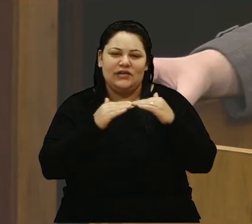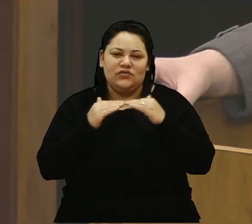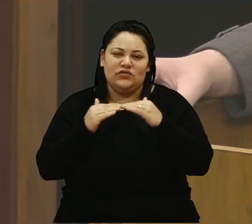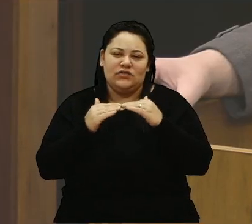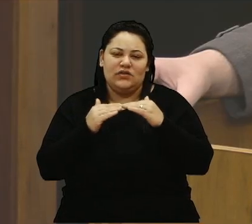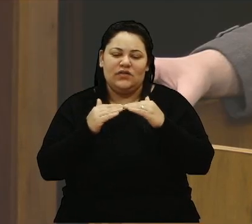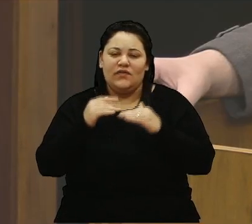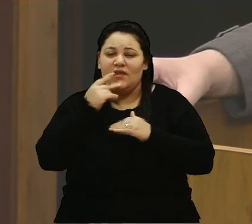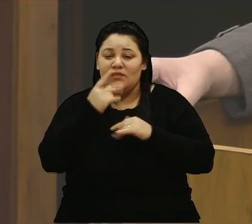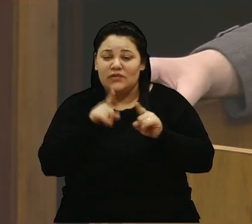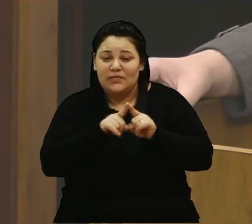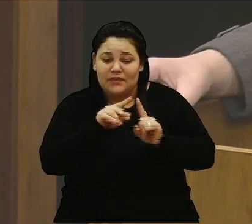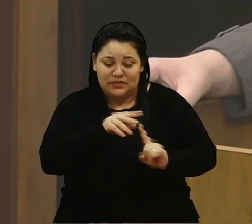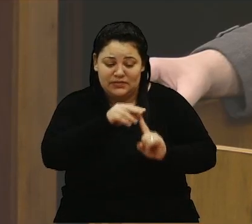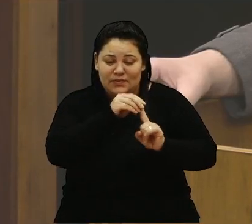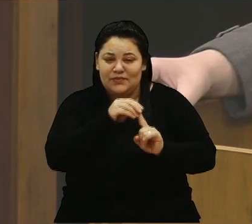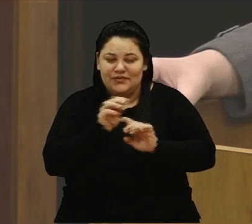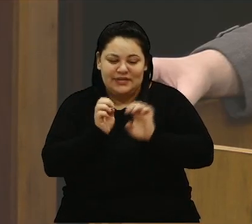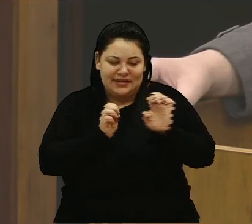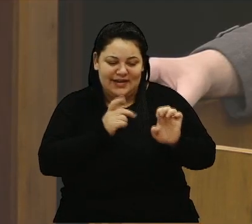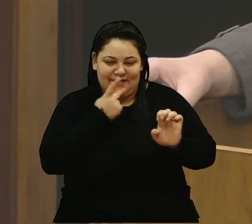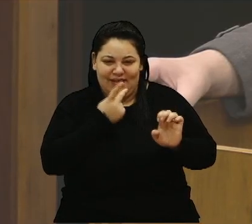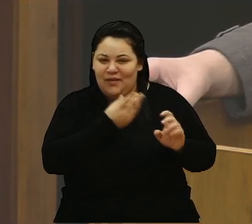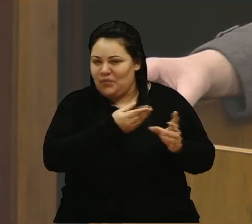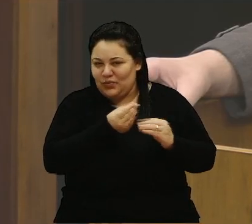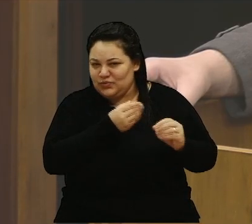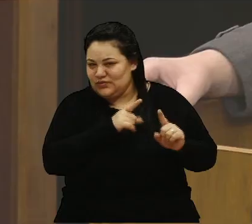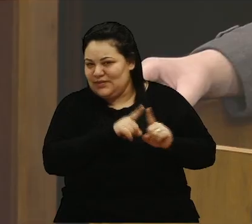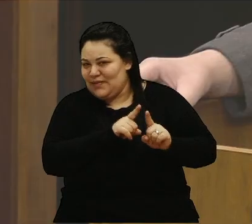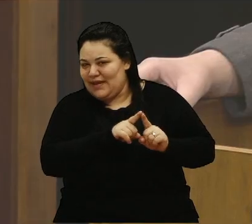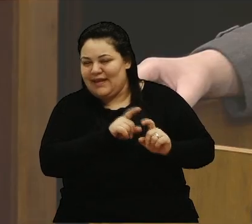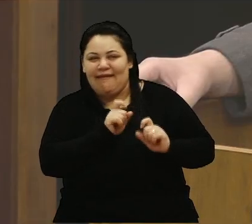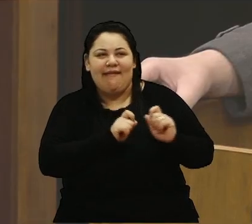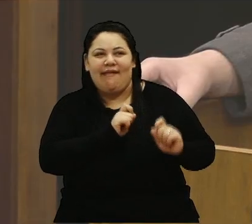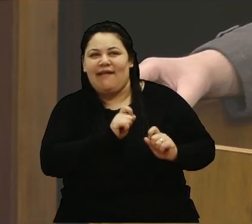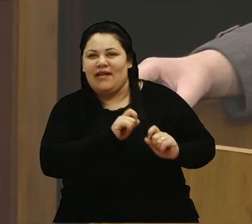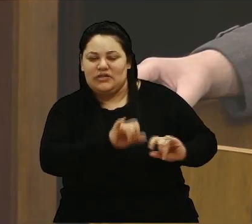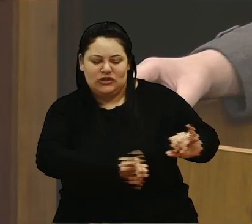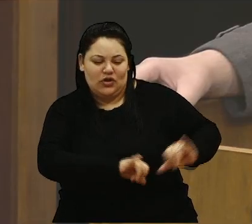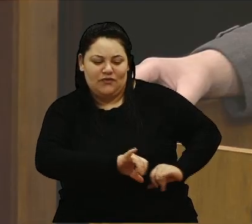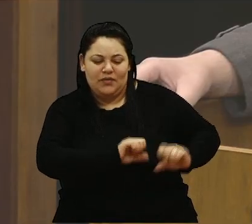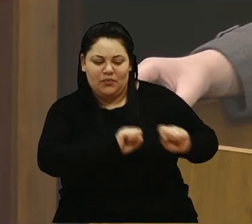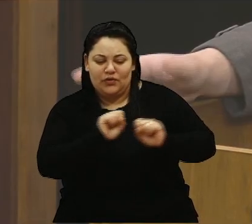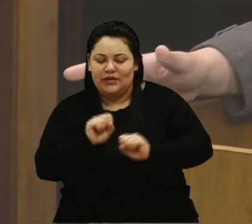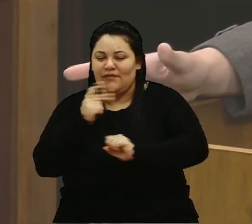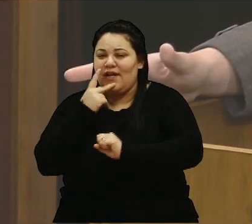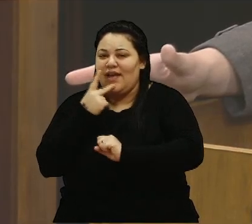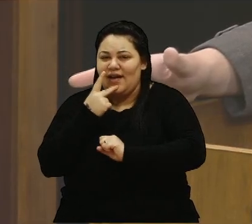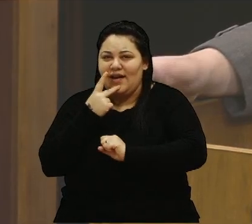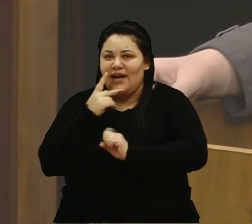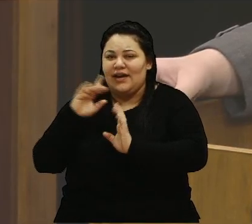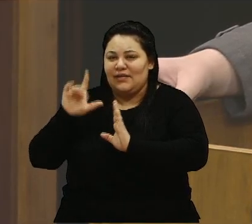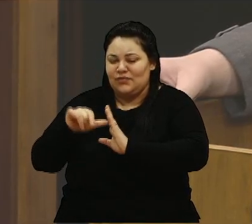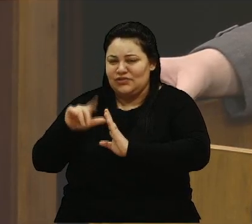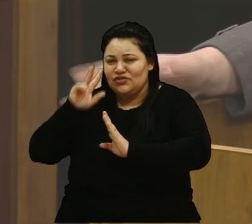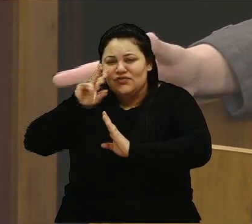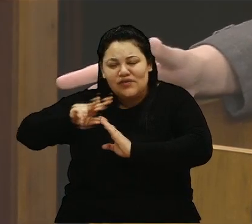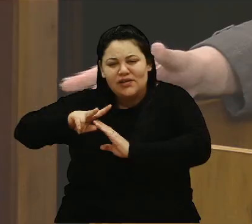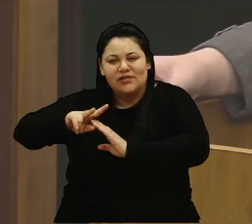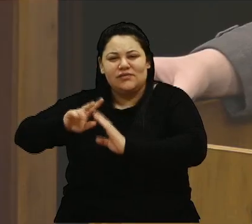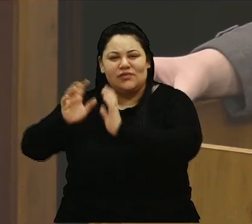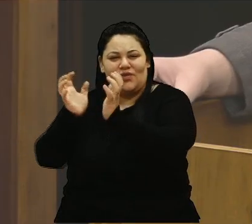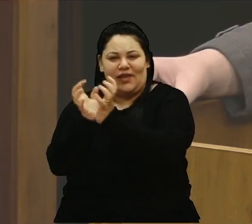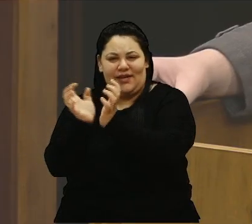E principalmente a esquerda fala tanto na possibilidade de quem sofre poder falar do seu sofrimento. E aí, quando nós vemos um colega